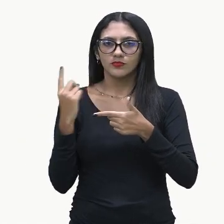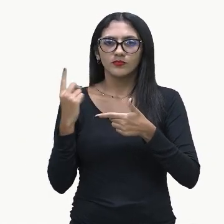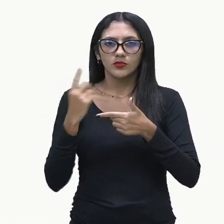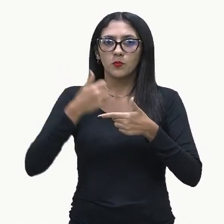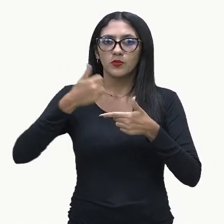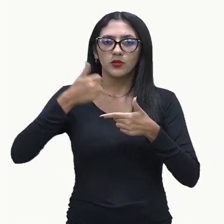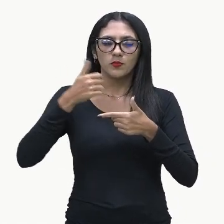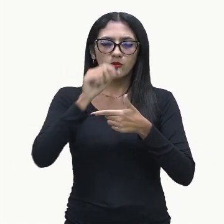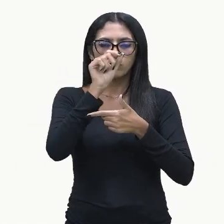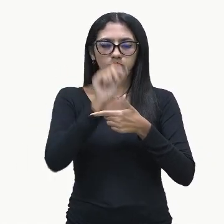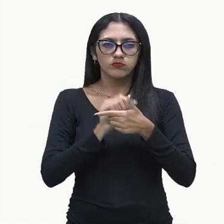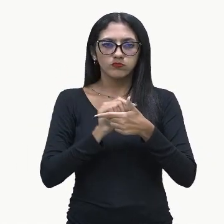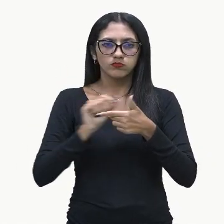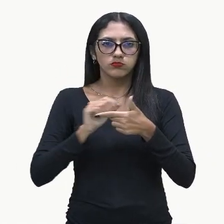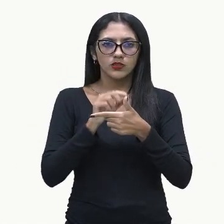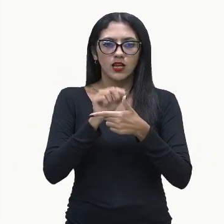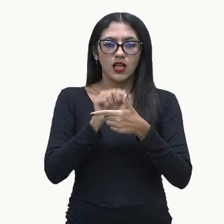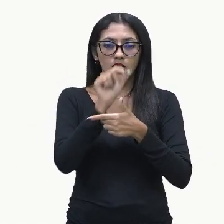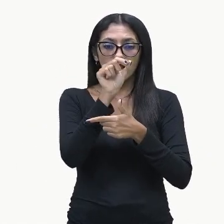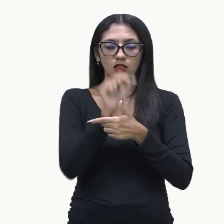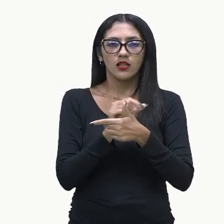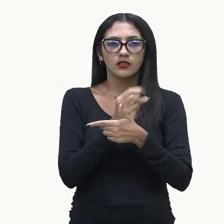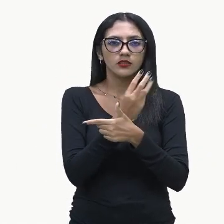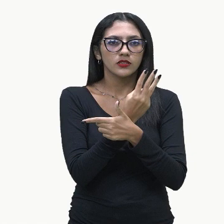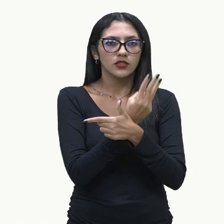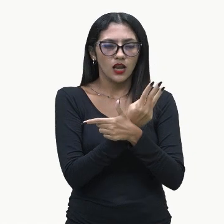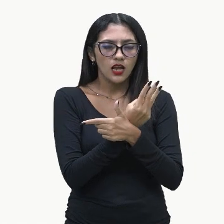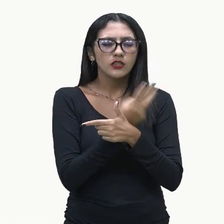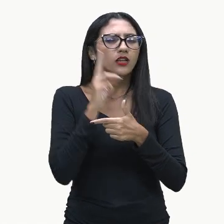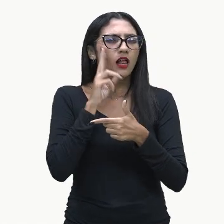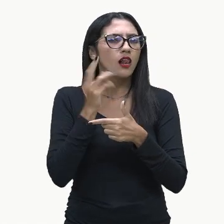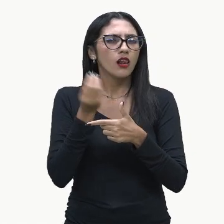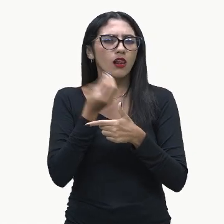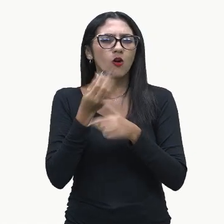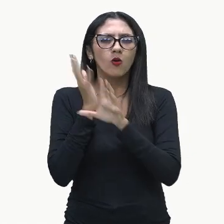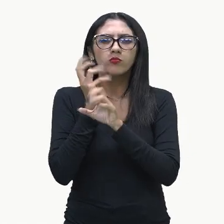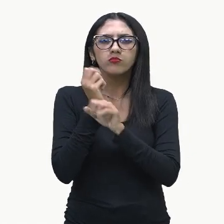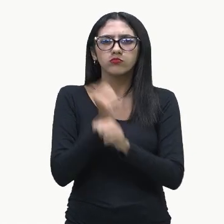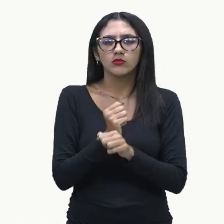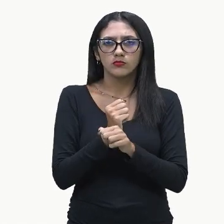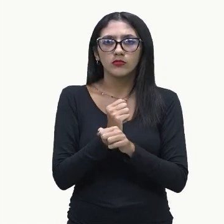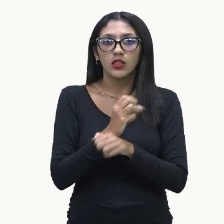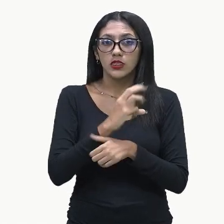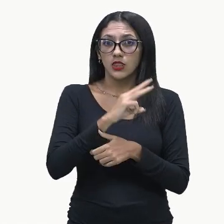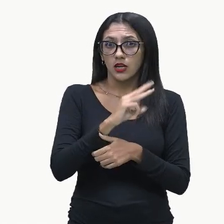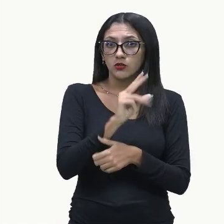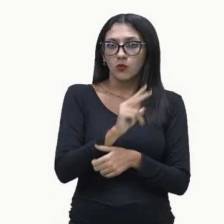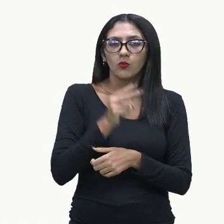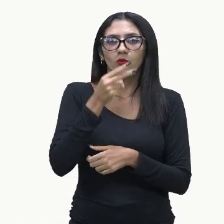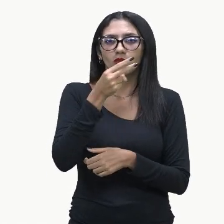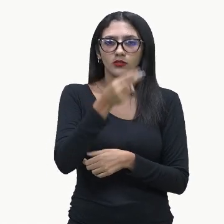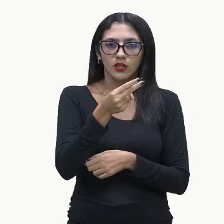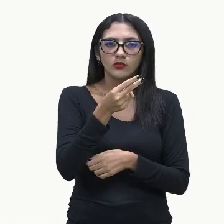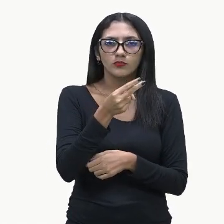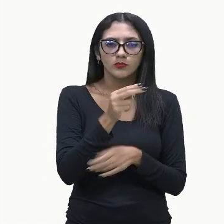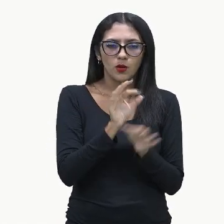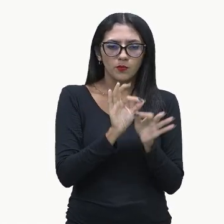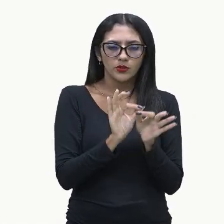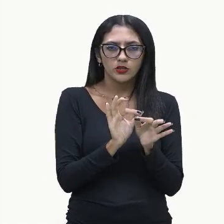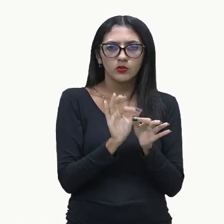que o lado é 3, como é que eles calculam a área do quadrado? 3 ao quadrado, tá? É a medida do